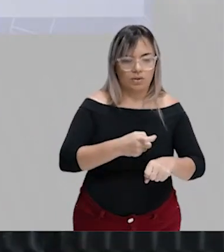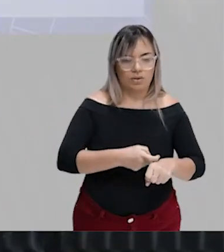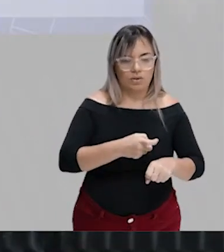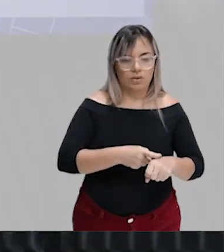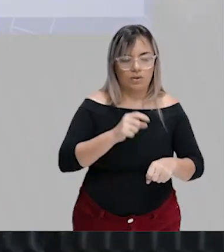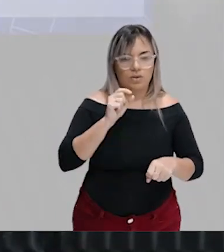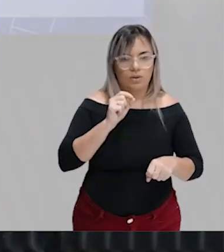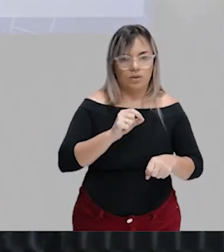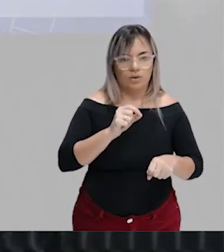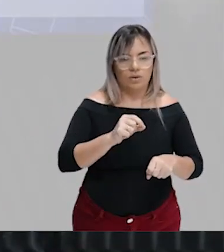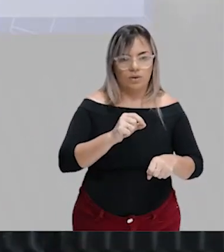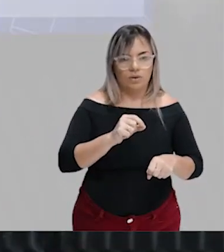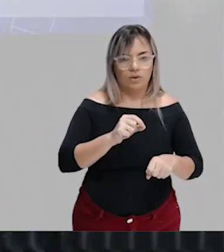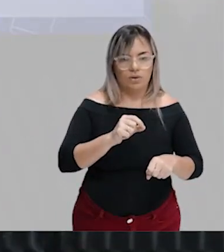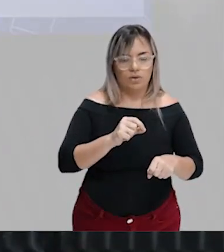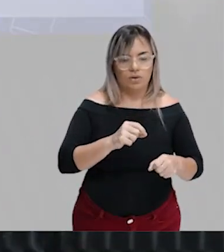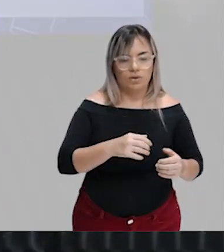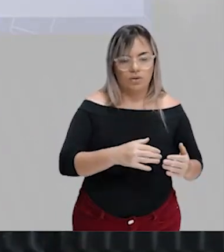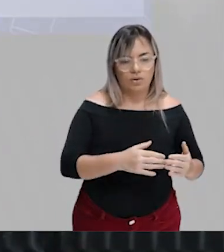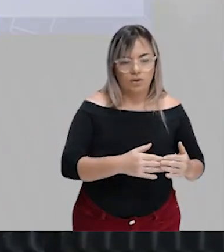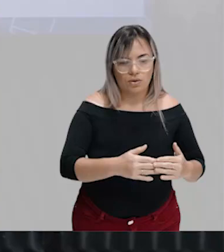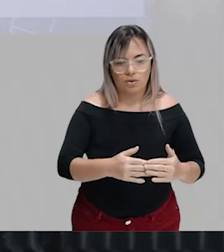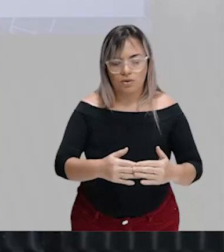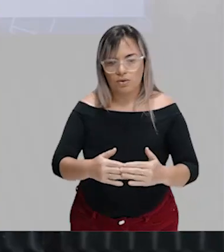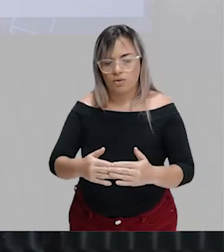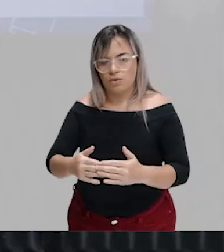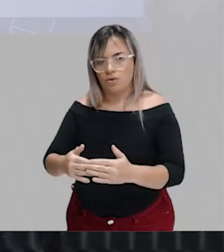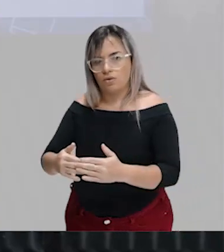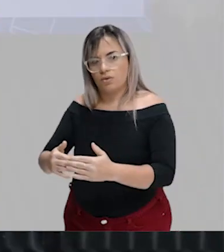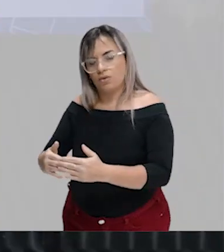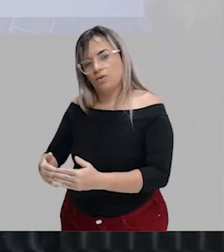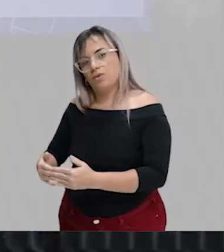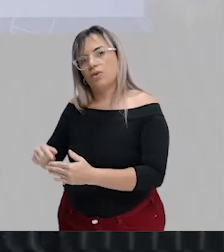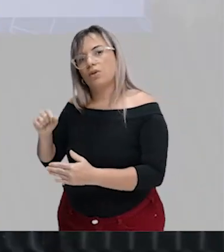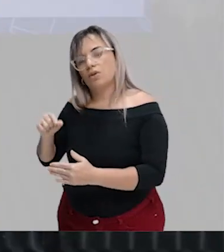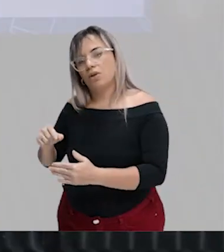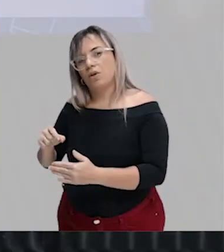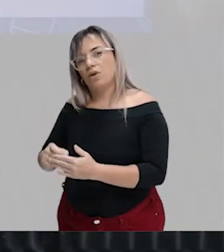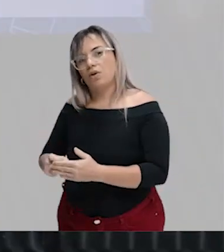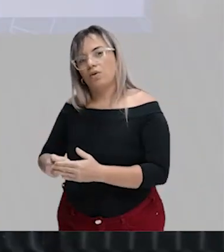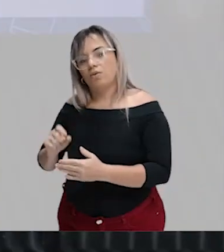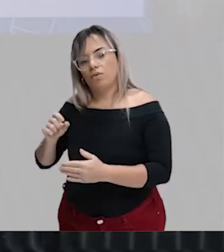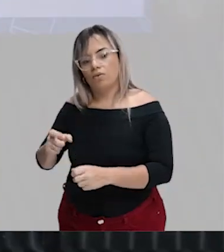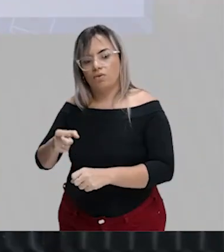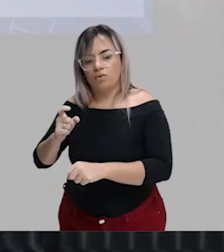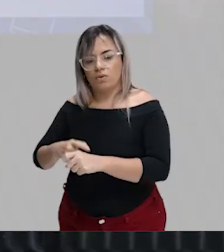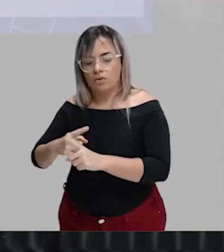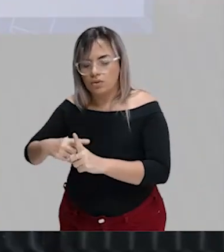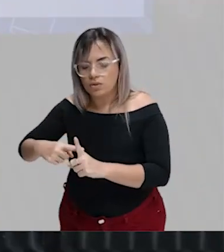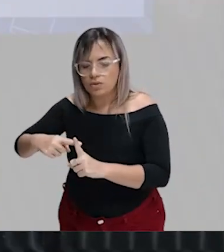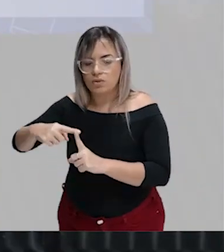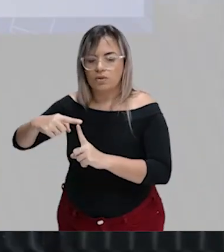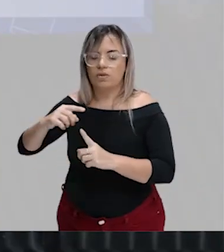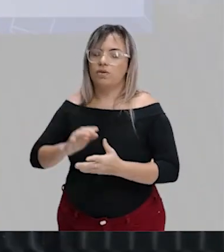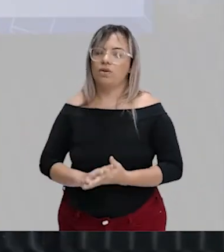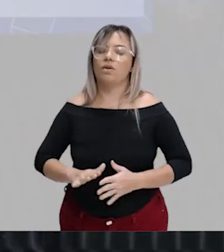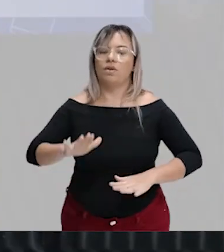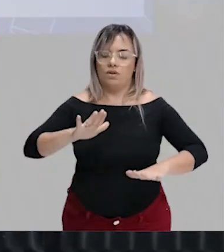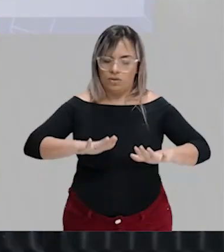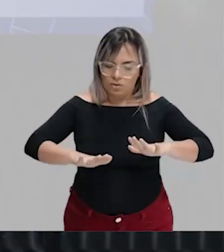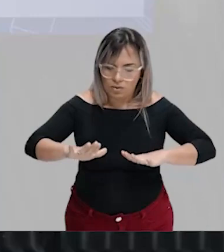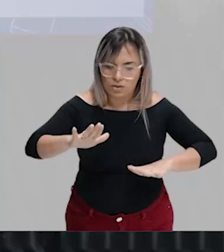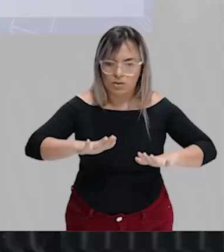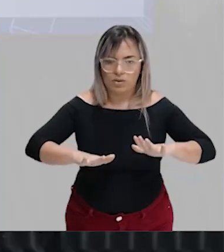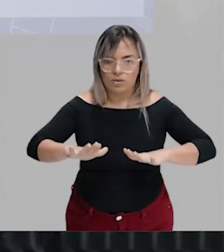nos sólidos, convecção térmica ocorre nos fluidos. Ok? Então, tem que ter cuidado com